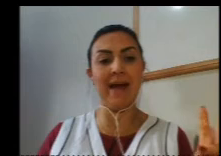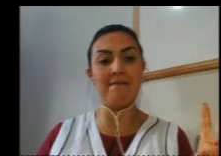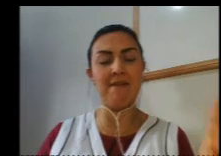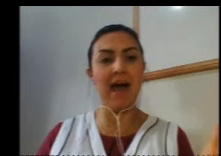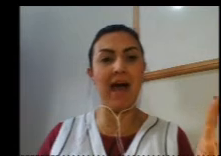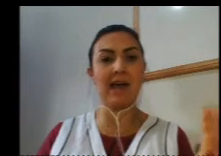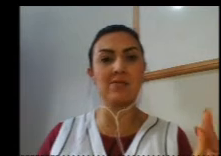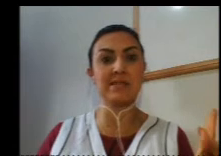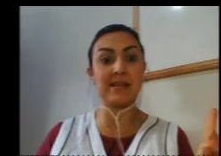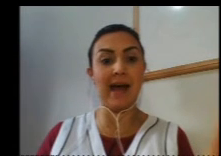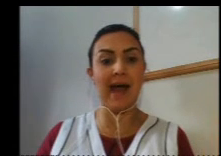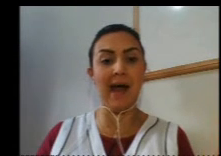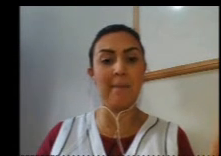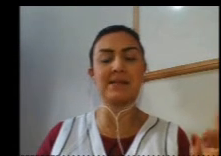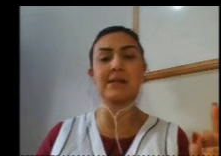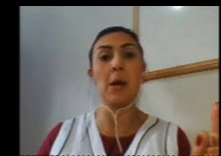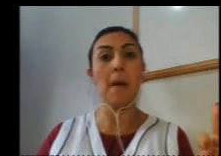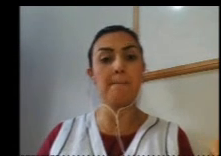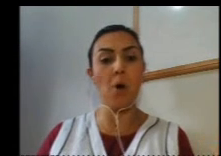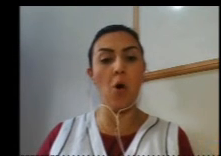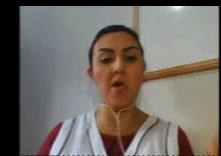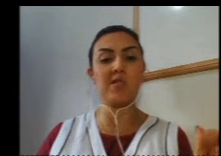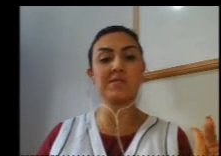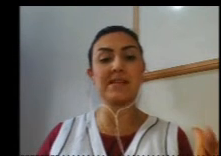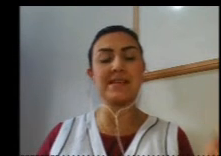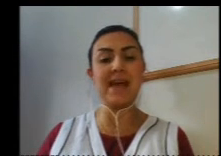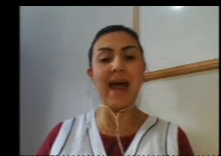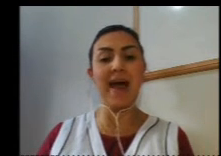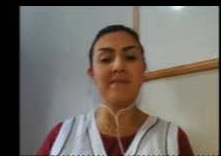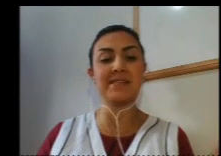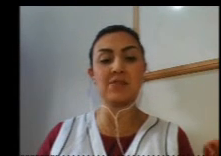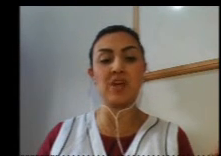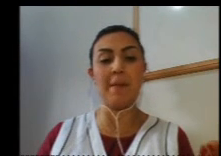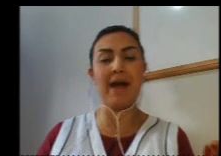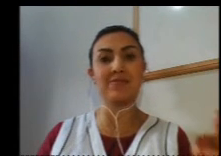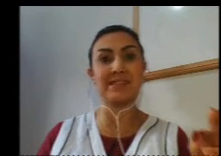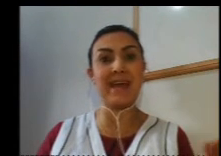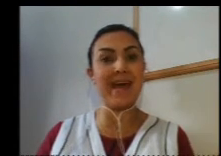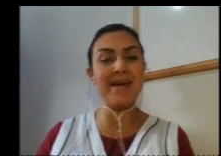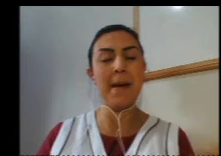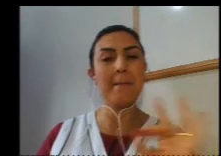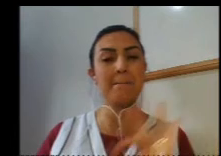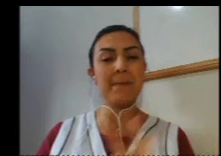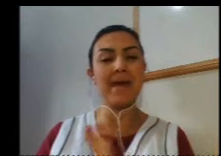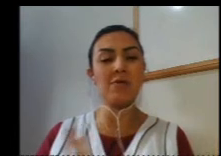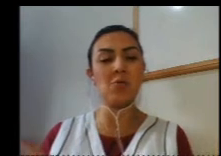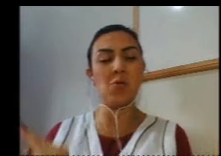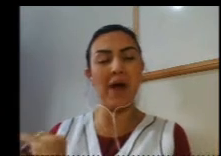bois, cavalos, cabras, porcos e aves, são chamados de